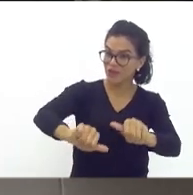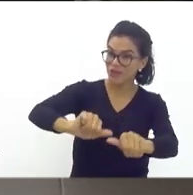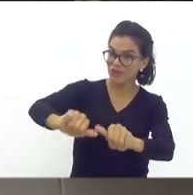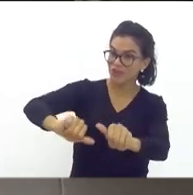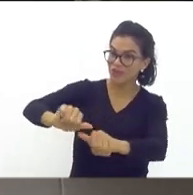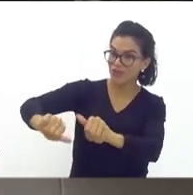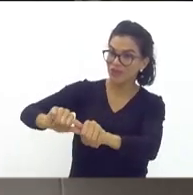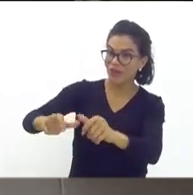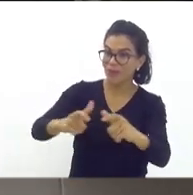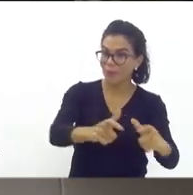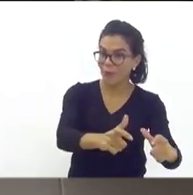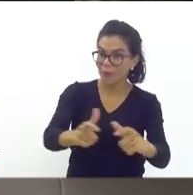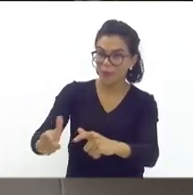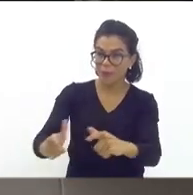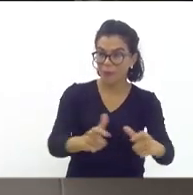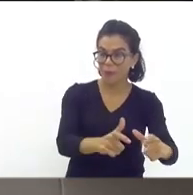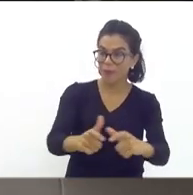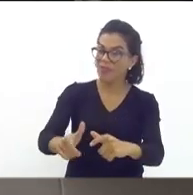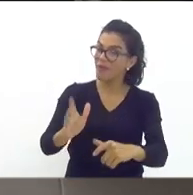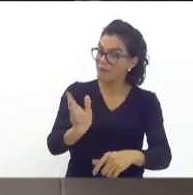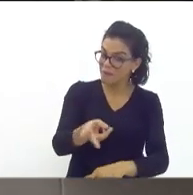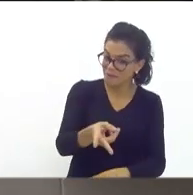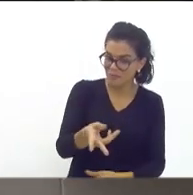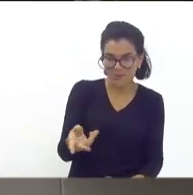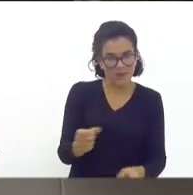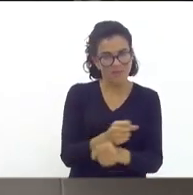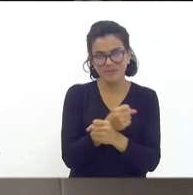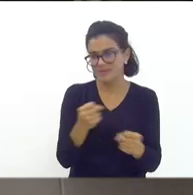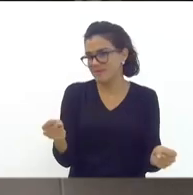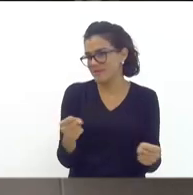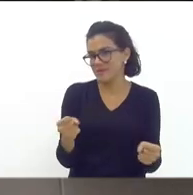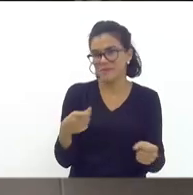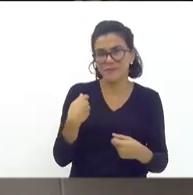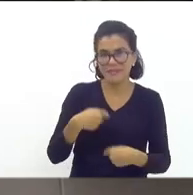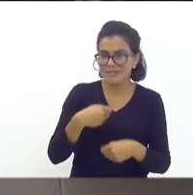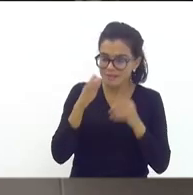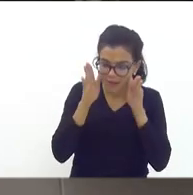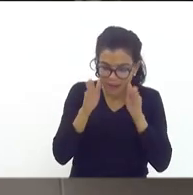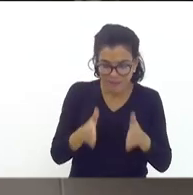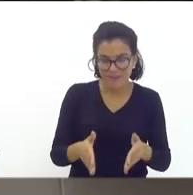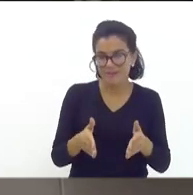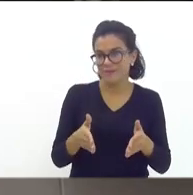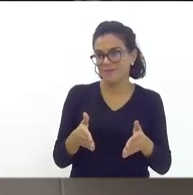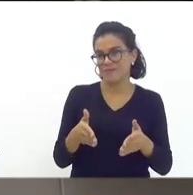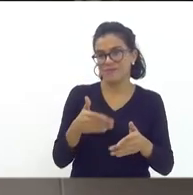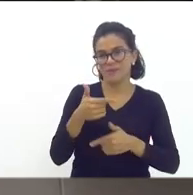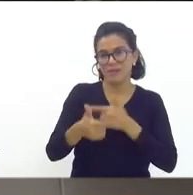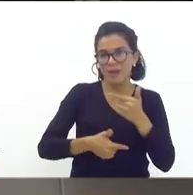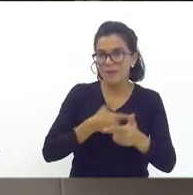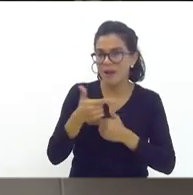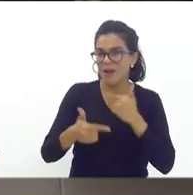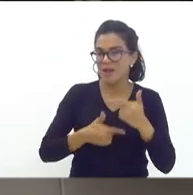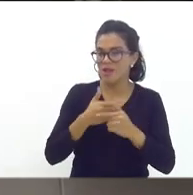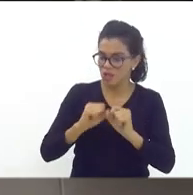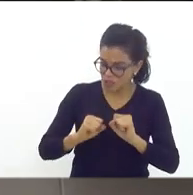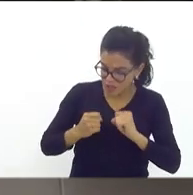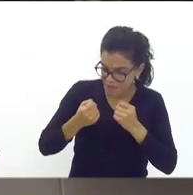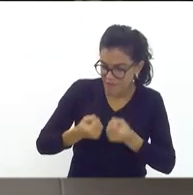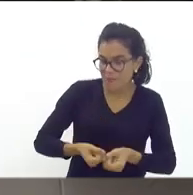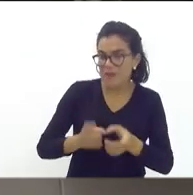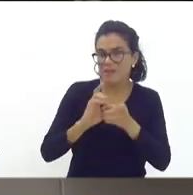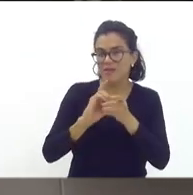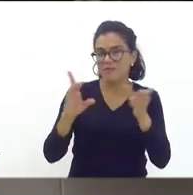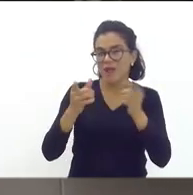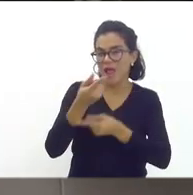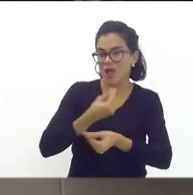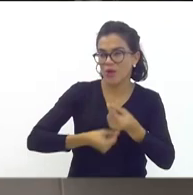até de local então assim não é possível a gente precisa trabalhar nisso urgente entendeu nós somos defendemos a liberdade da